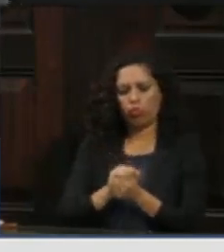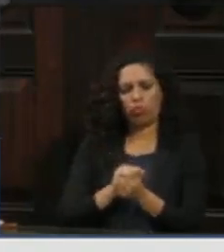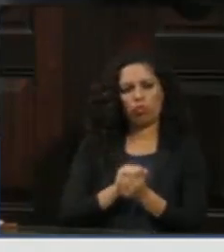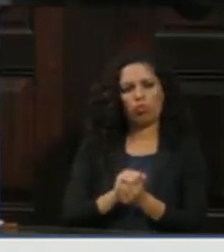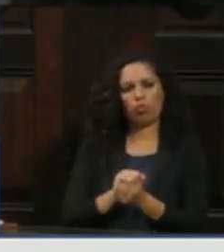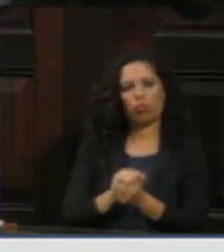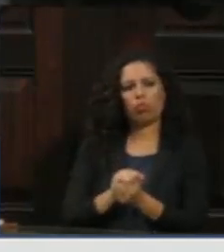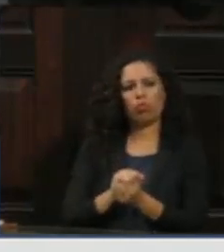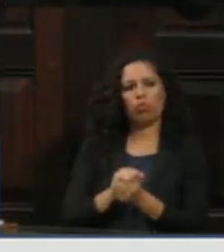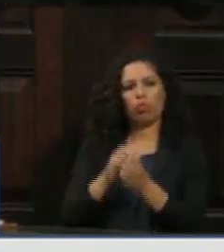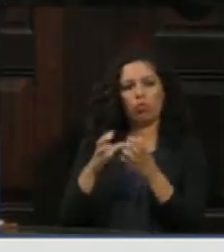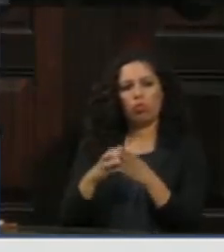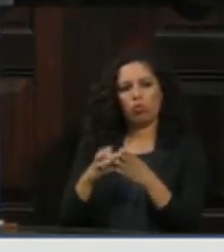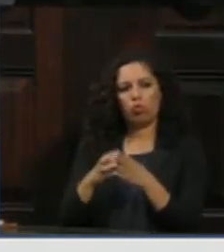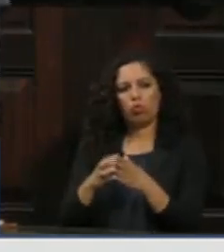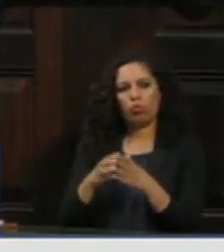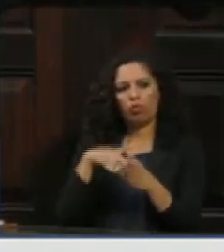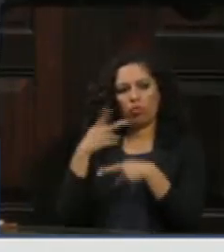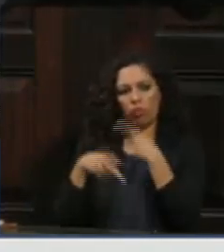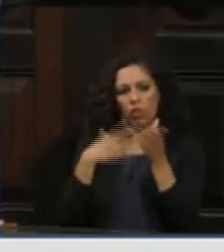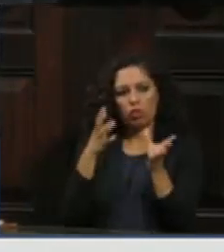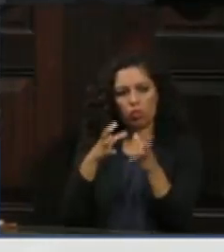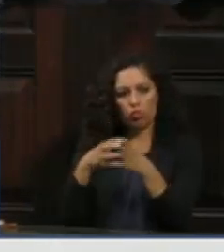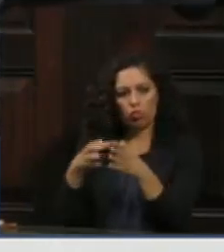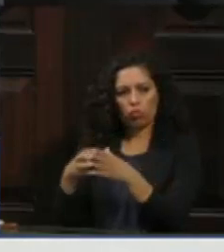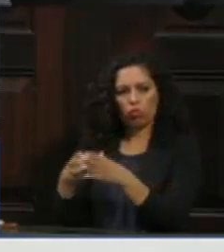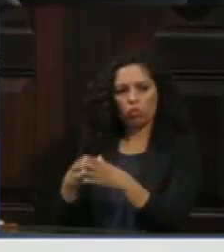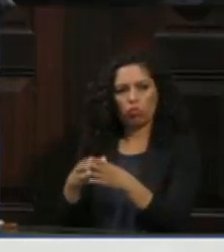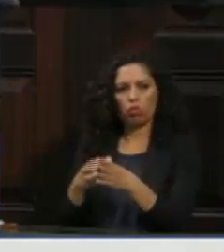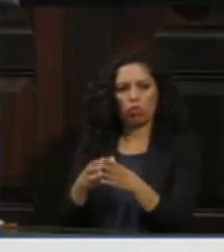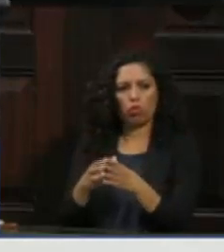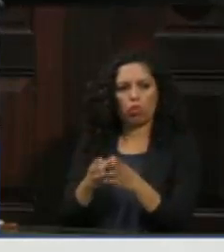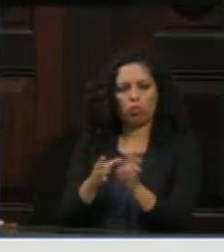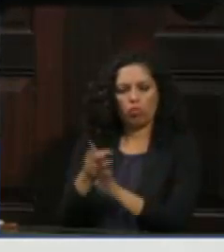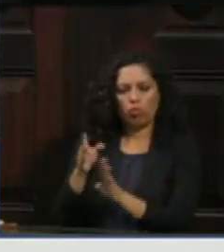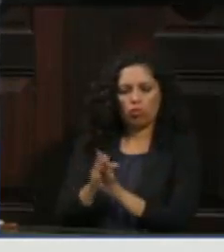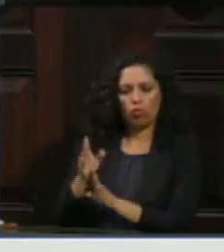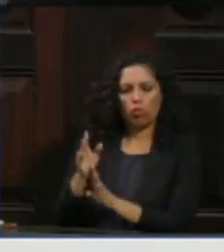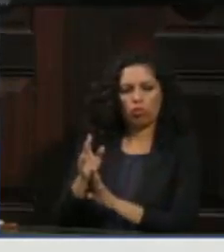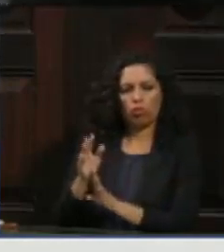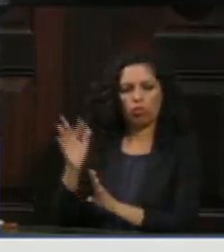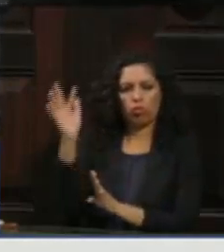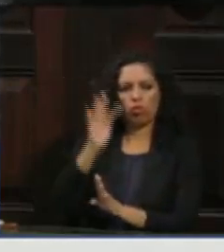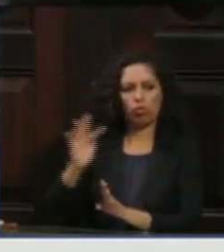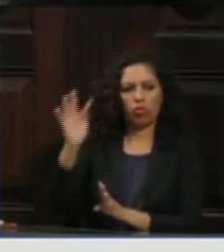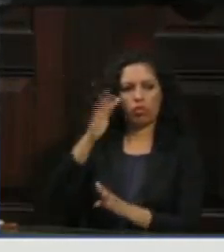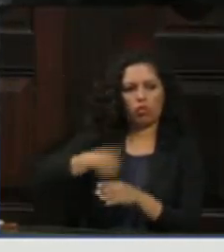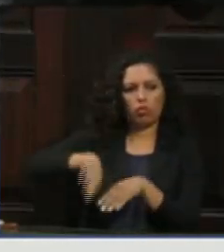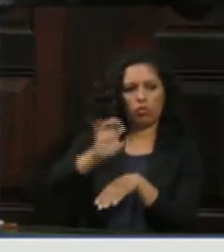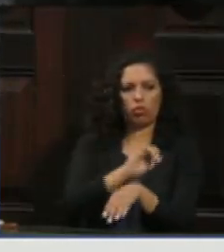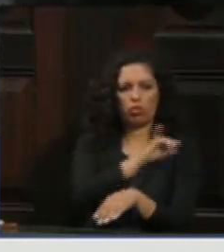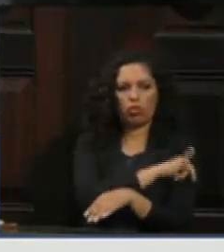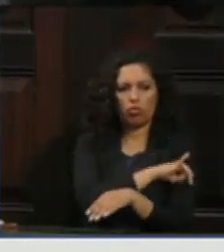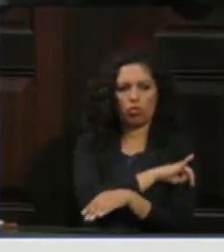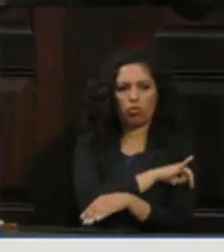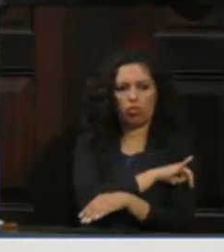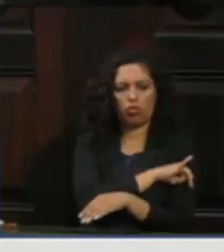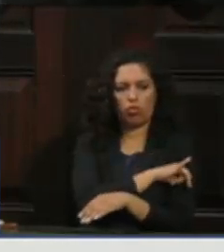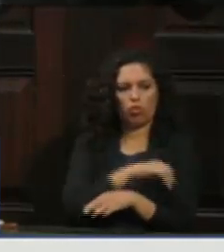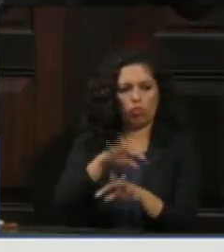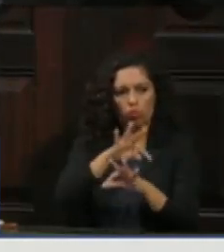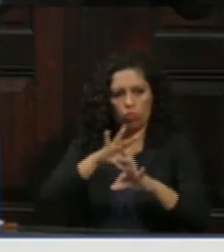tem um Conselho Superior, que é a sua principal instância deliberativa, mas que, estranhamente, não